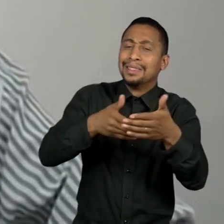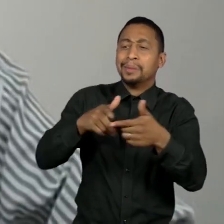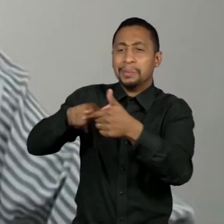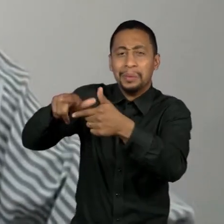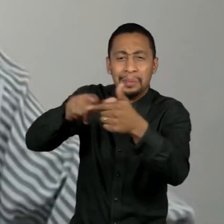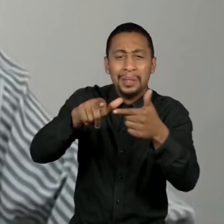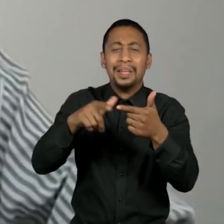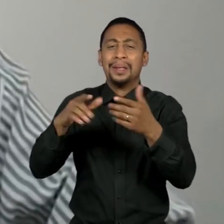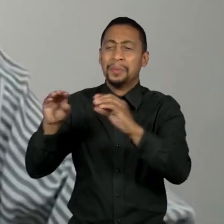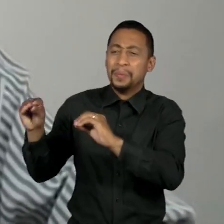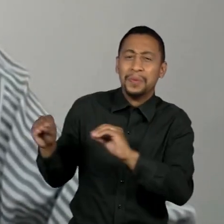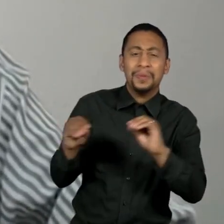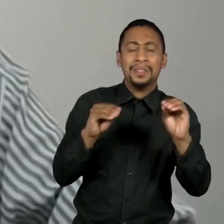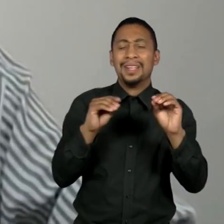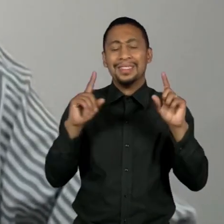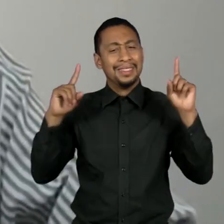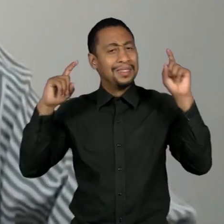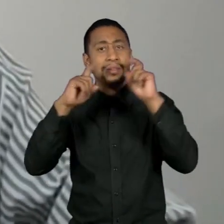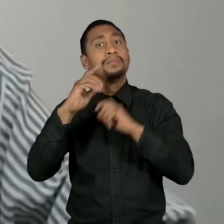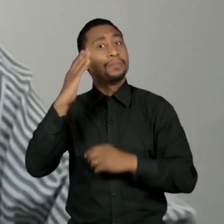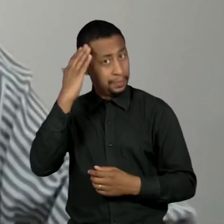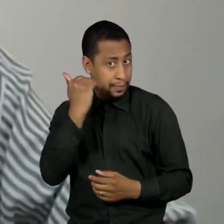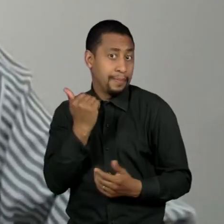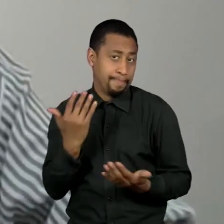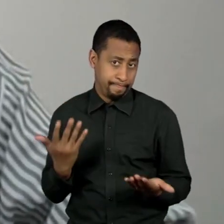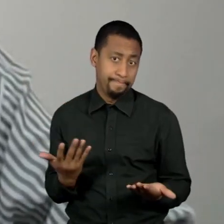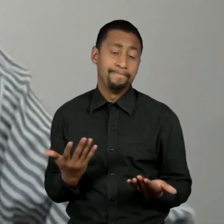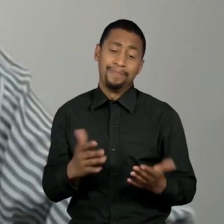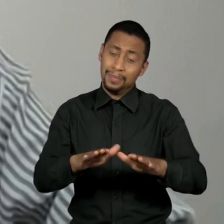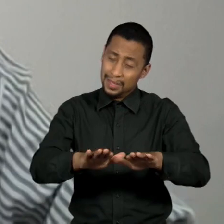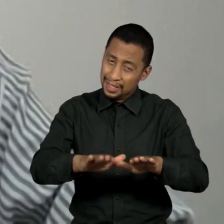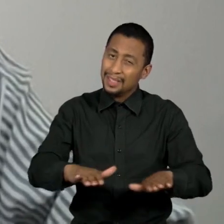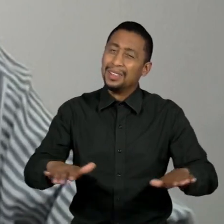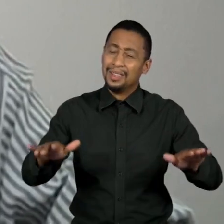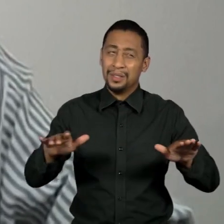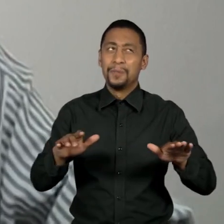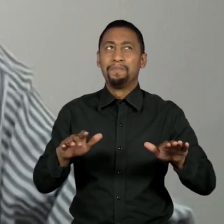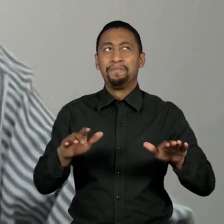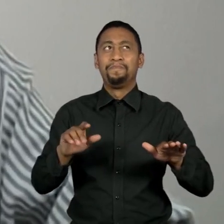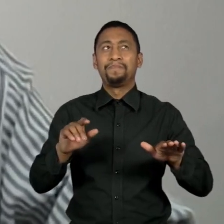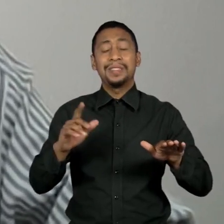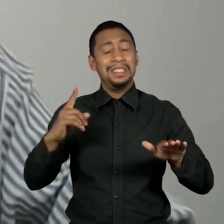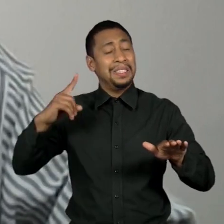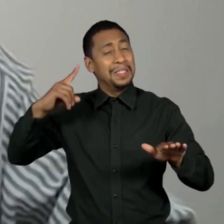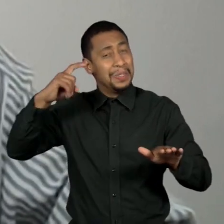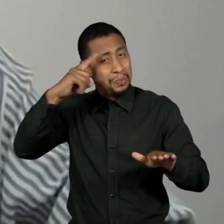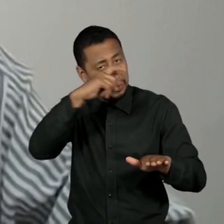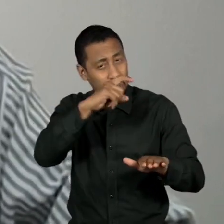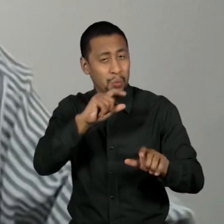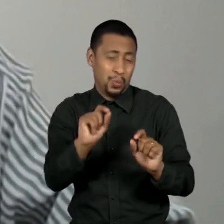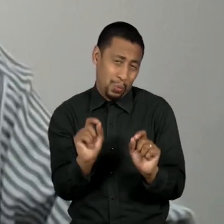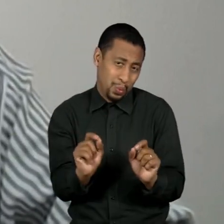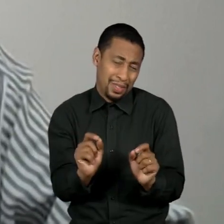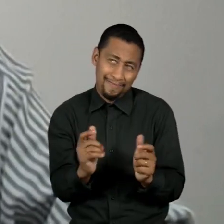vídeo uma coisa muito impactante, o quão essa criança está ciente de tudo o que está acontecendo com eles,